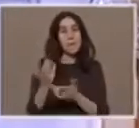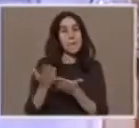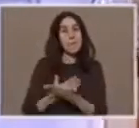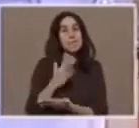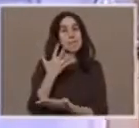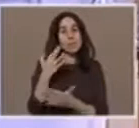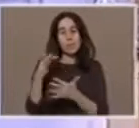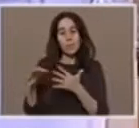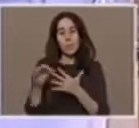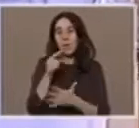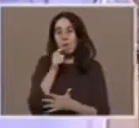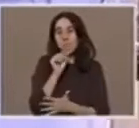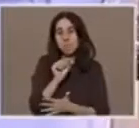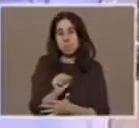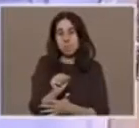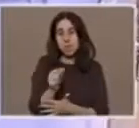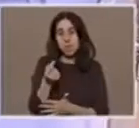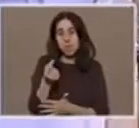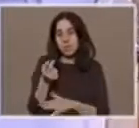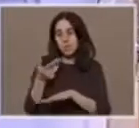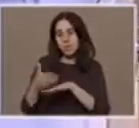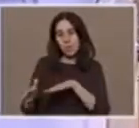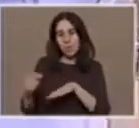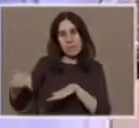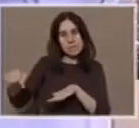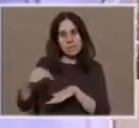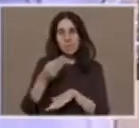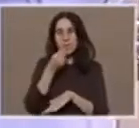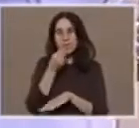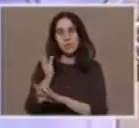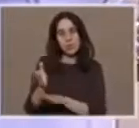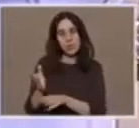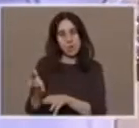de cevada que sobraram aos que tinham comido.